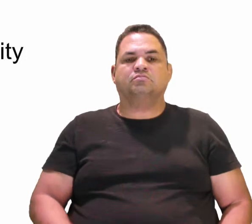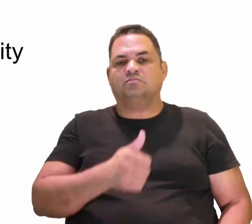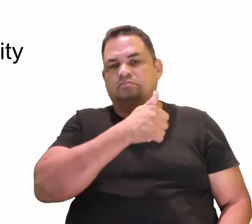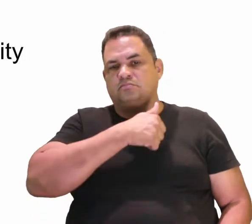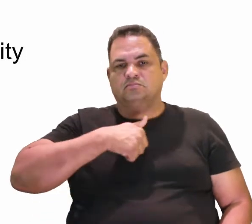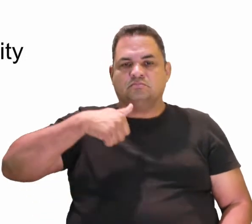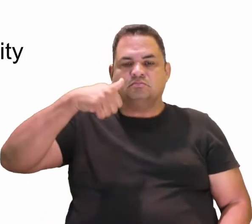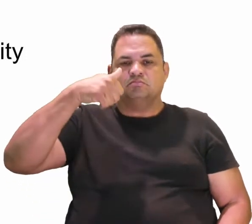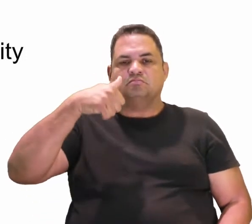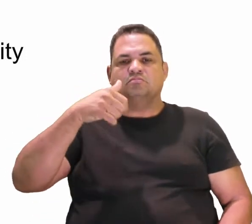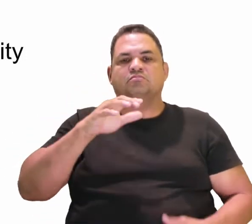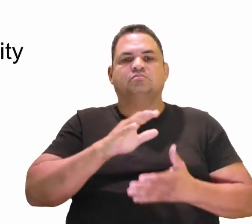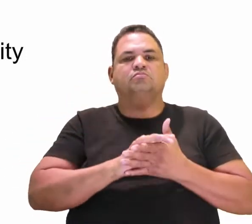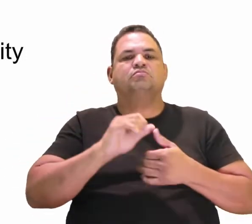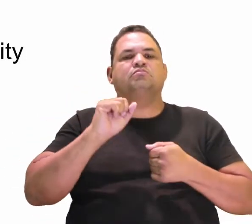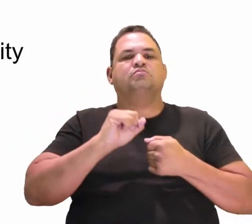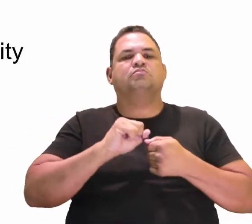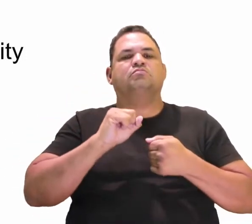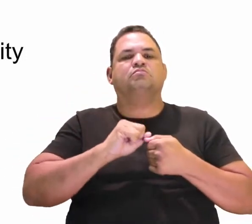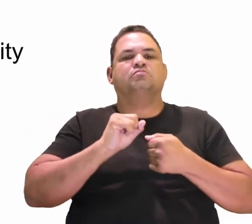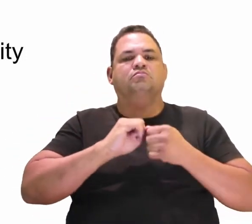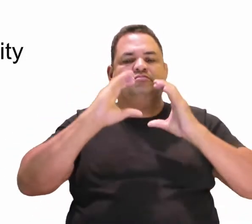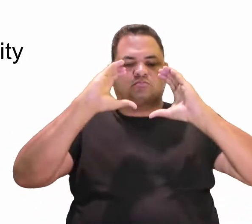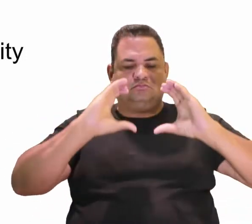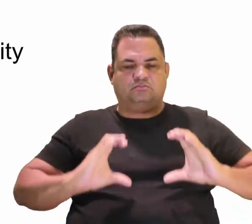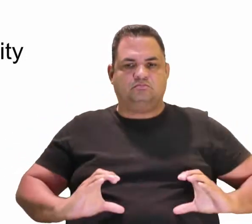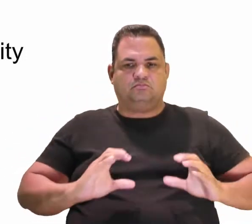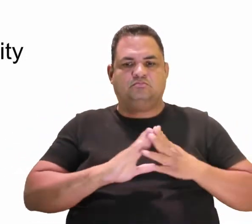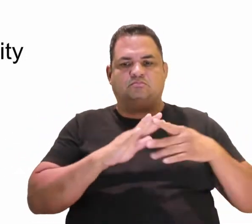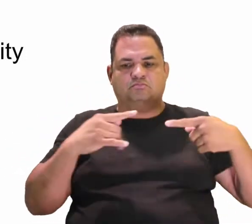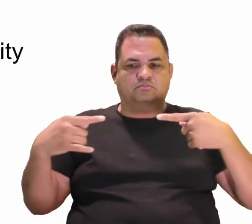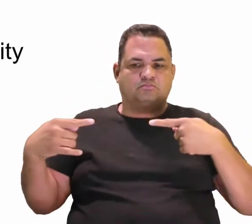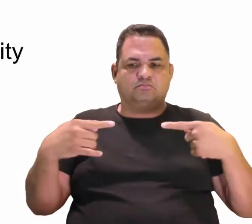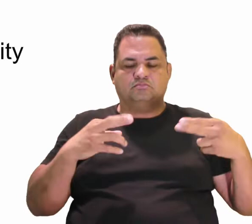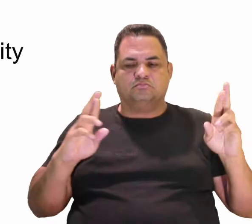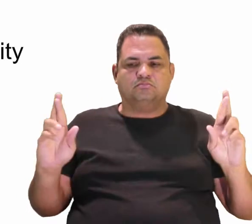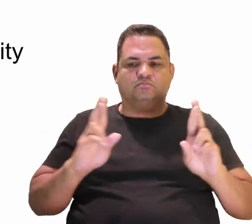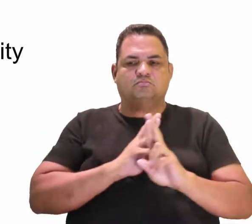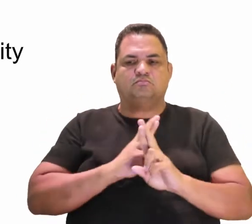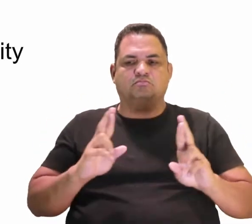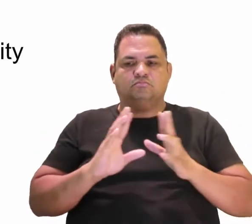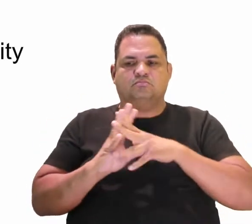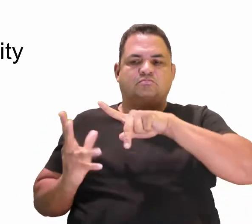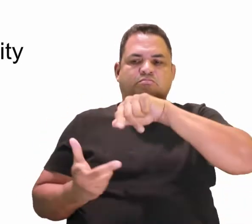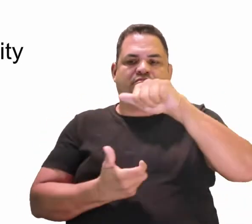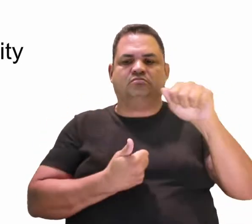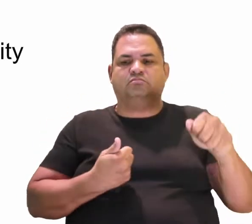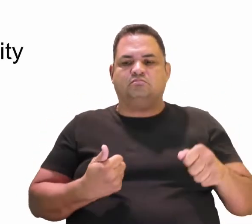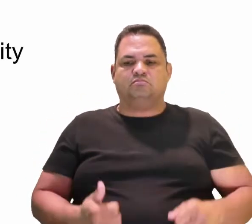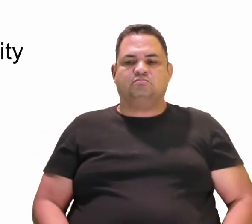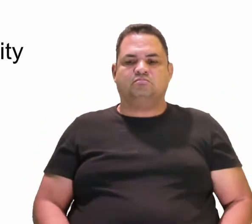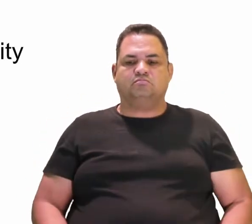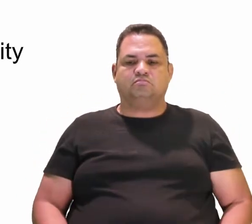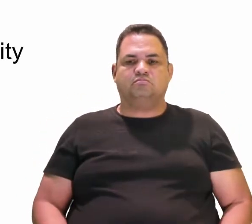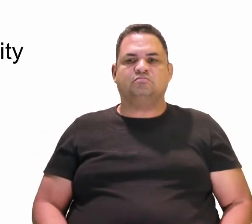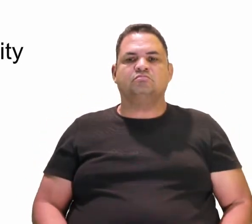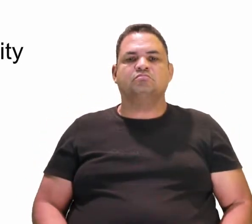melhorando a sua atitude, né, o seu comportamento em relação ao mundo.